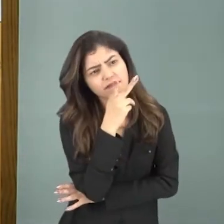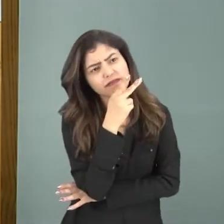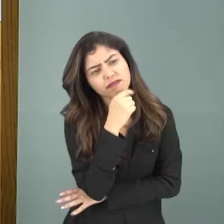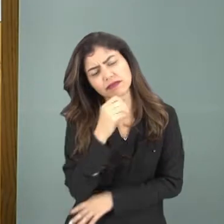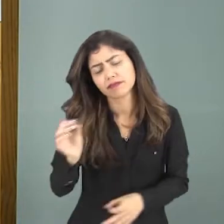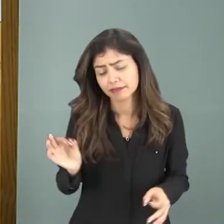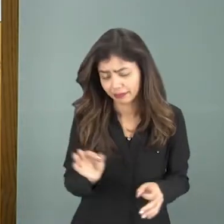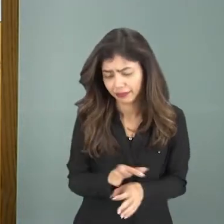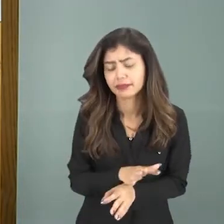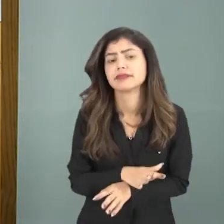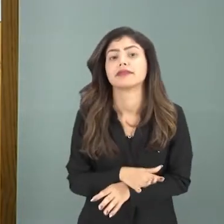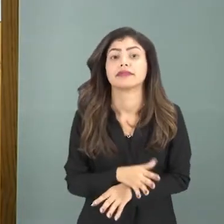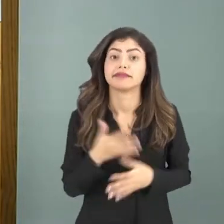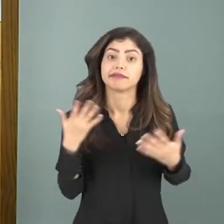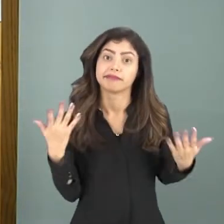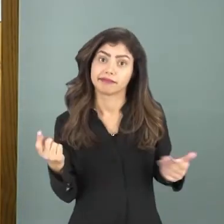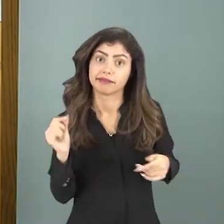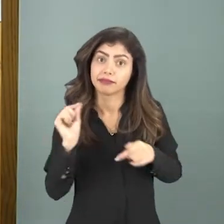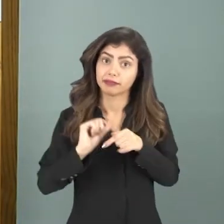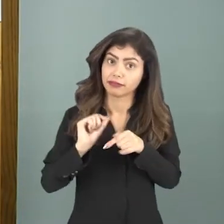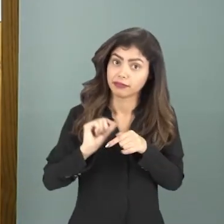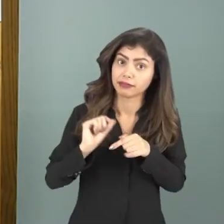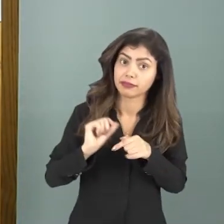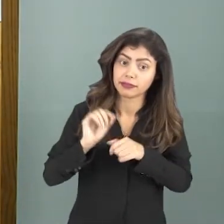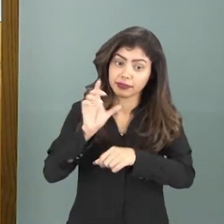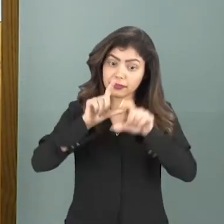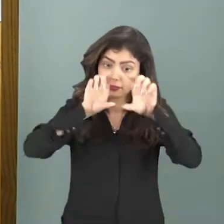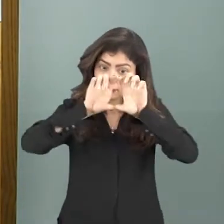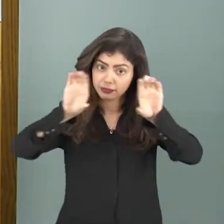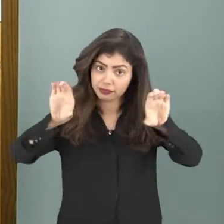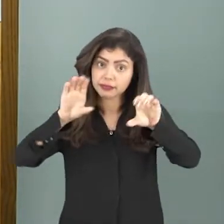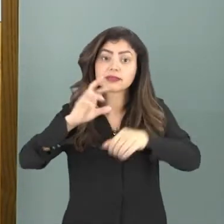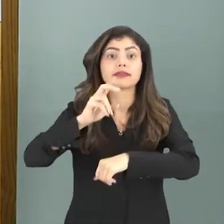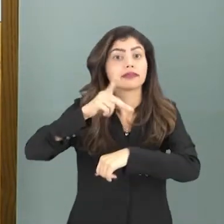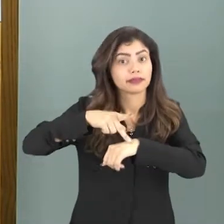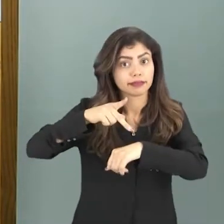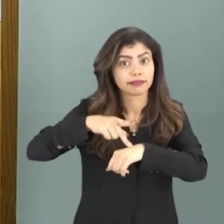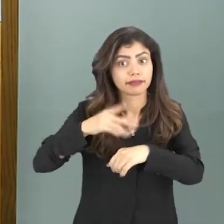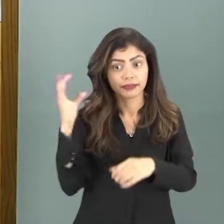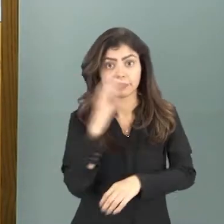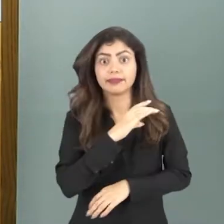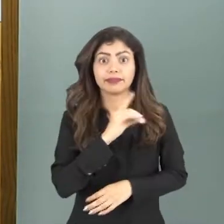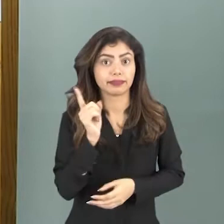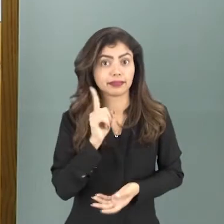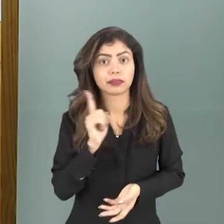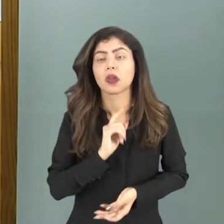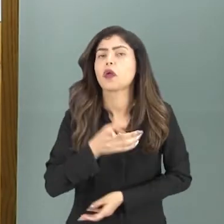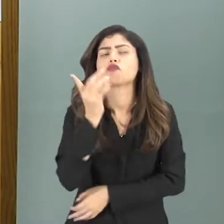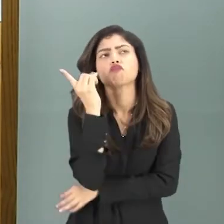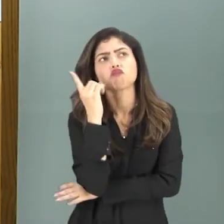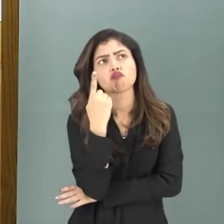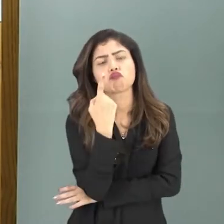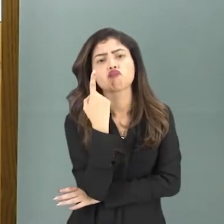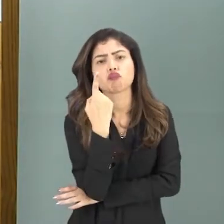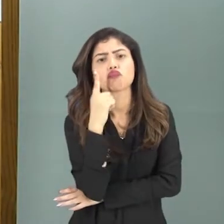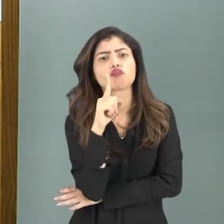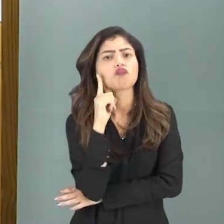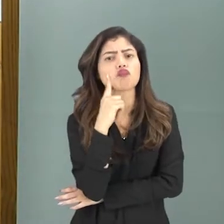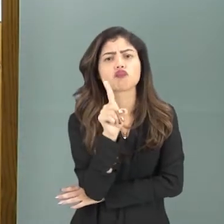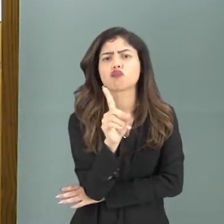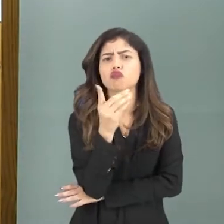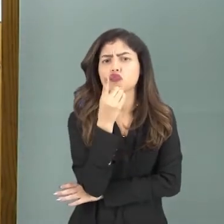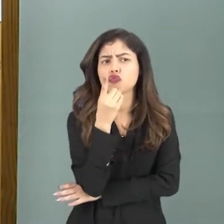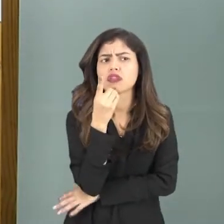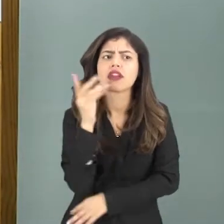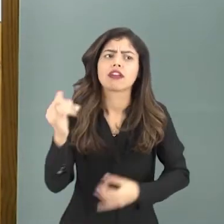um pouco para ficar pronta. Afinal, não se faz uma casa de tijolo de hora para outra. Um belo dia,